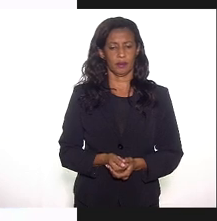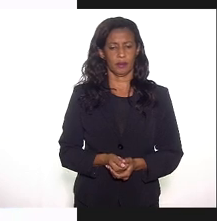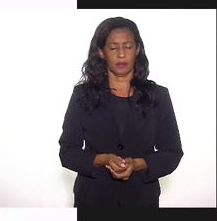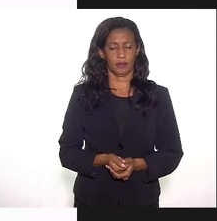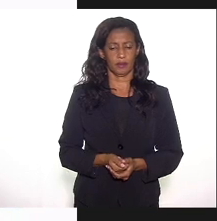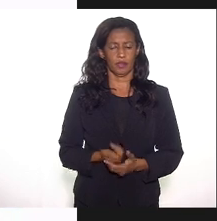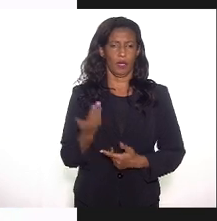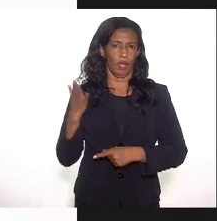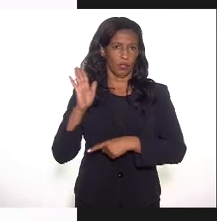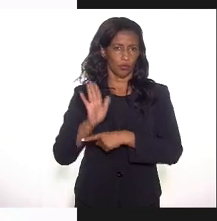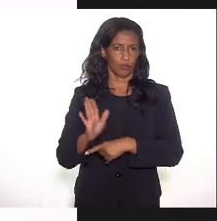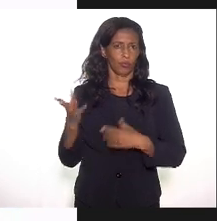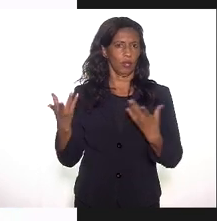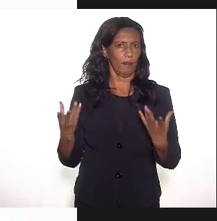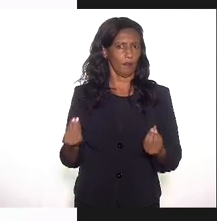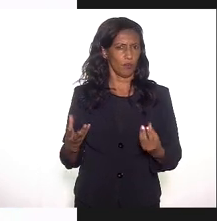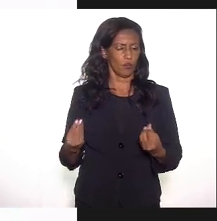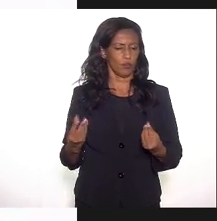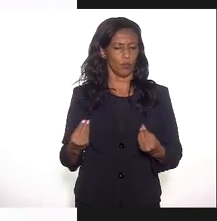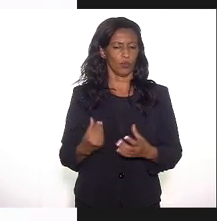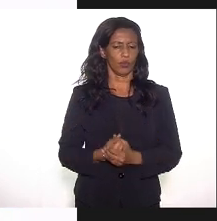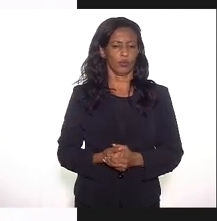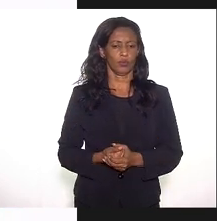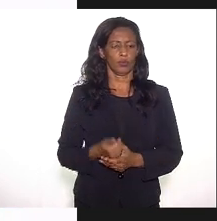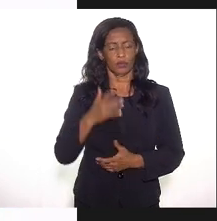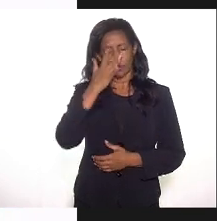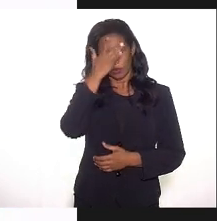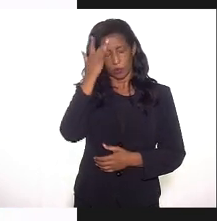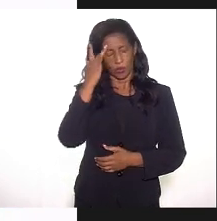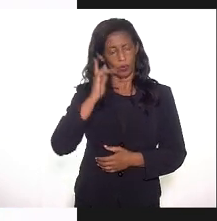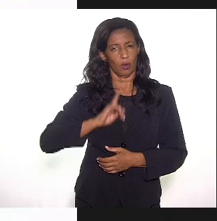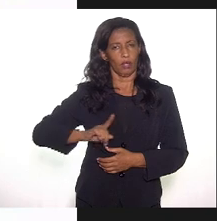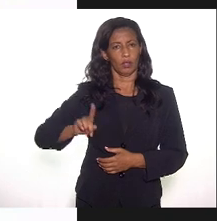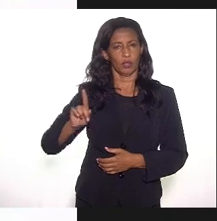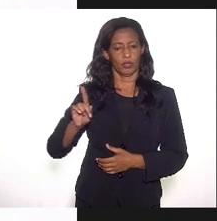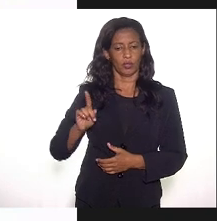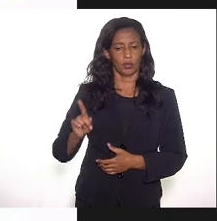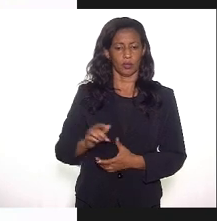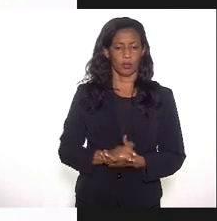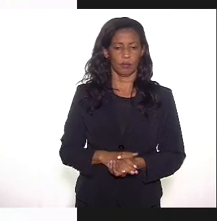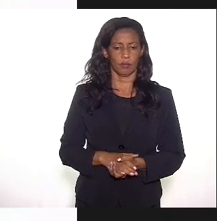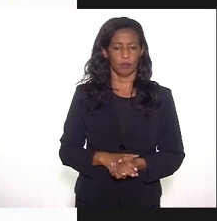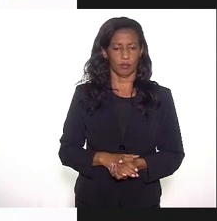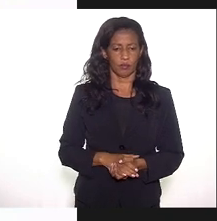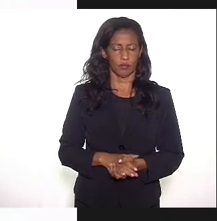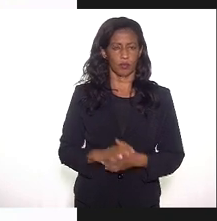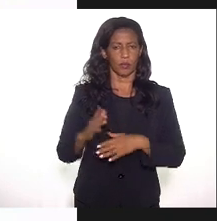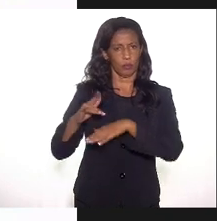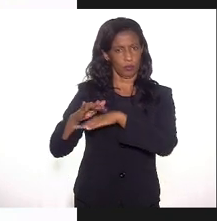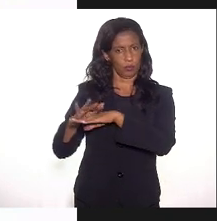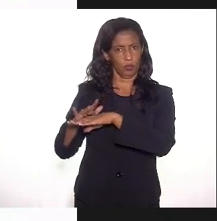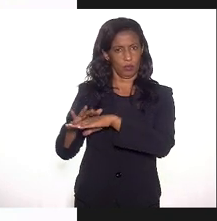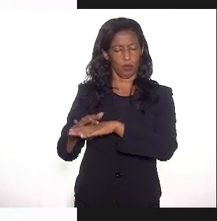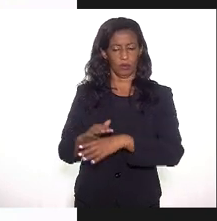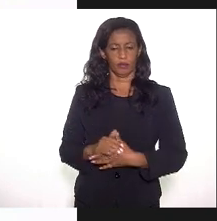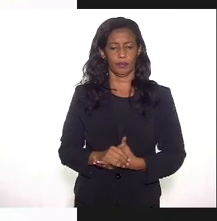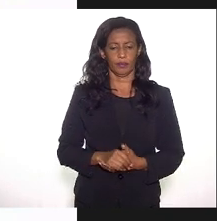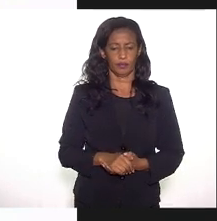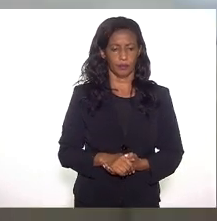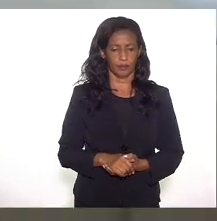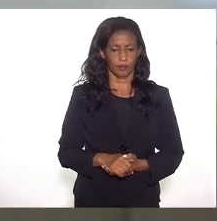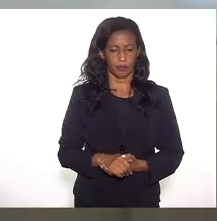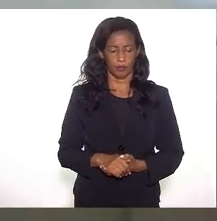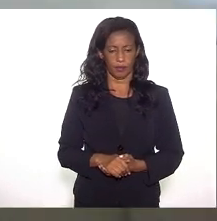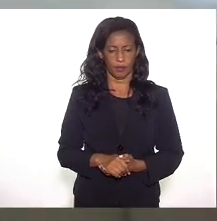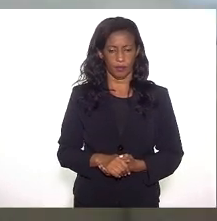beneficia muito essas pessoas lá que são hansenianos, né? Só me dá